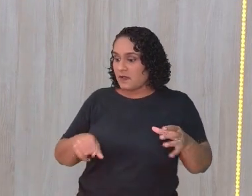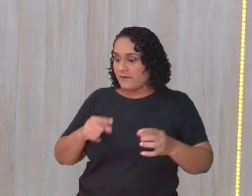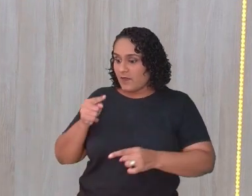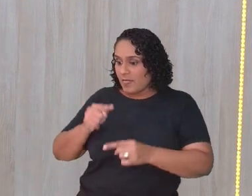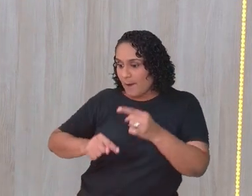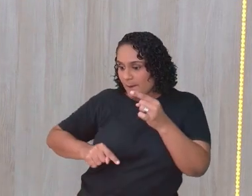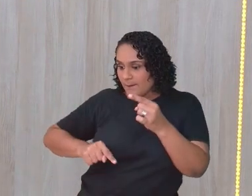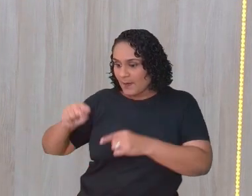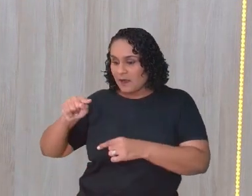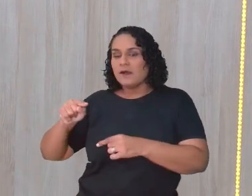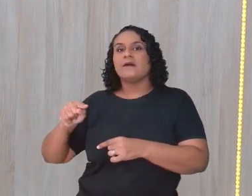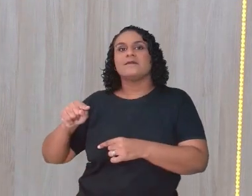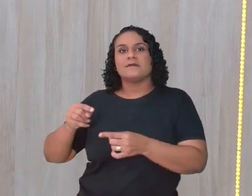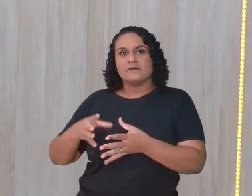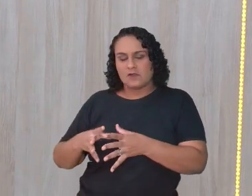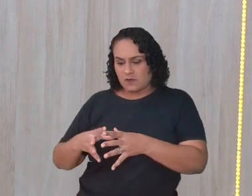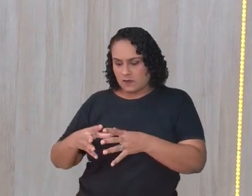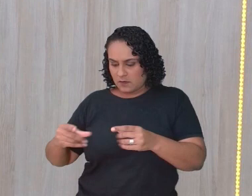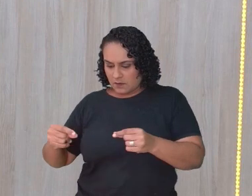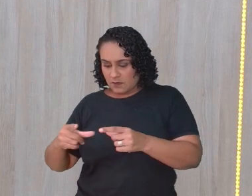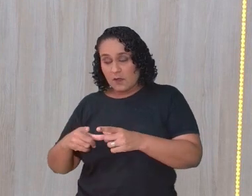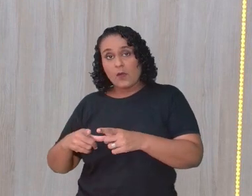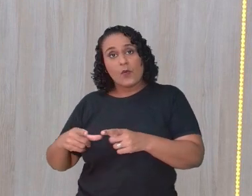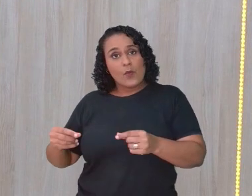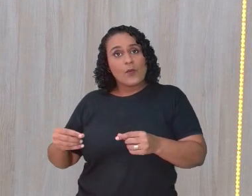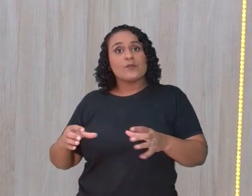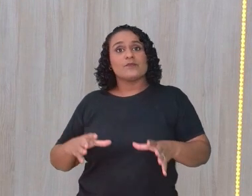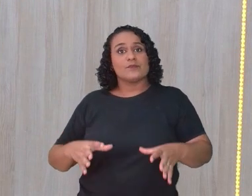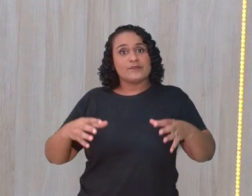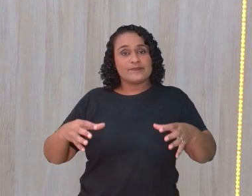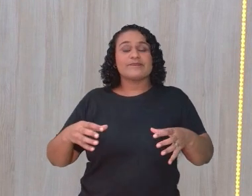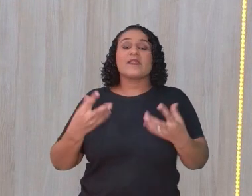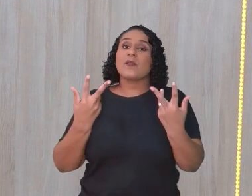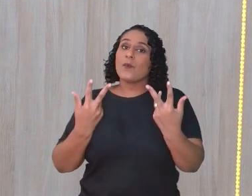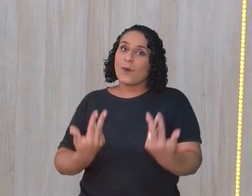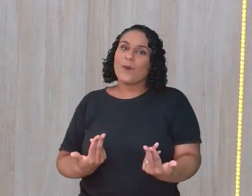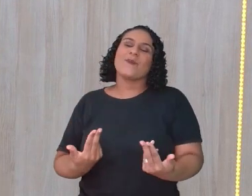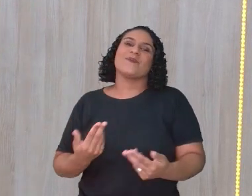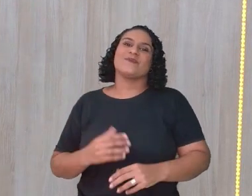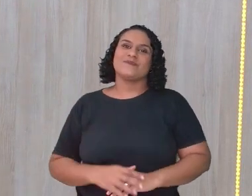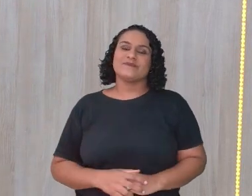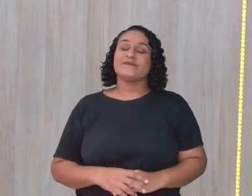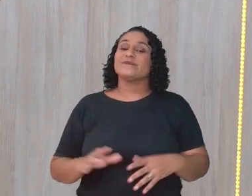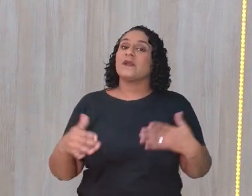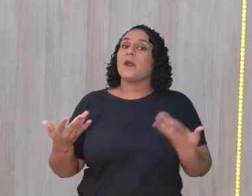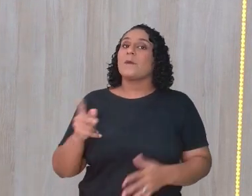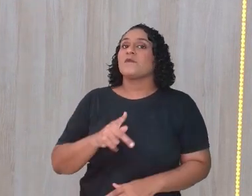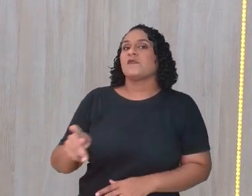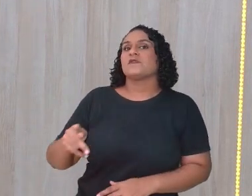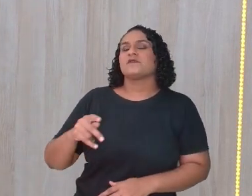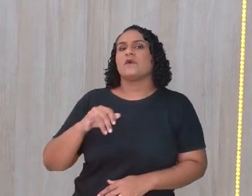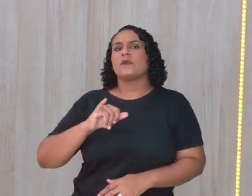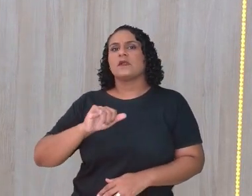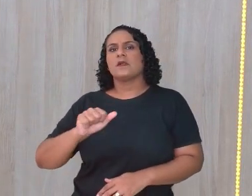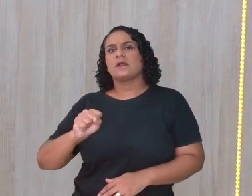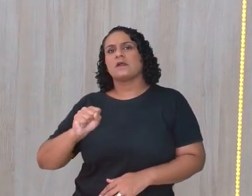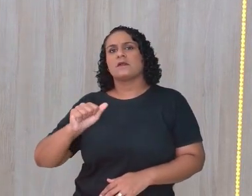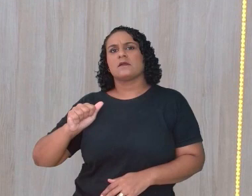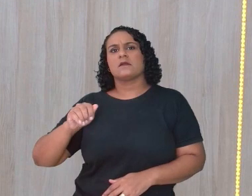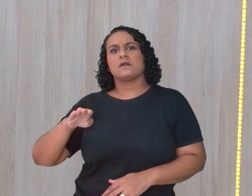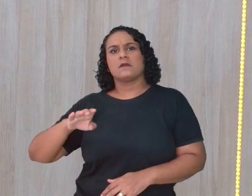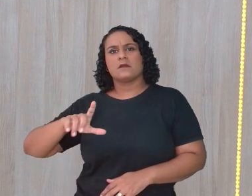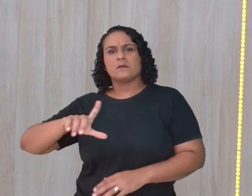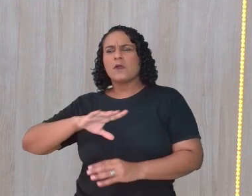e aí vai originar um novo indivíduo. E aí, como a professora Isabel, que contribuição, professora, a senhora